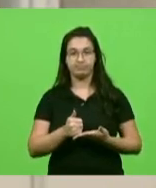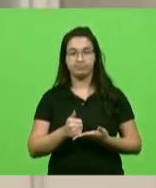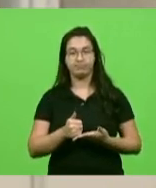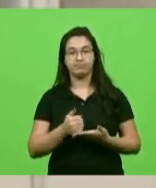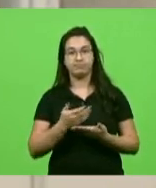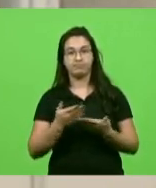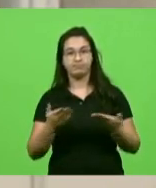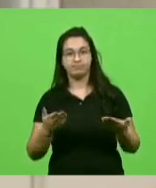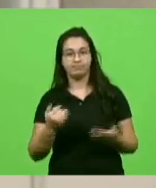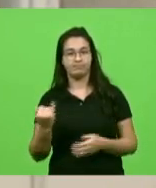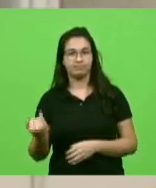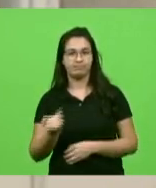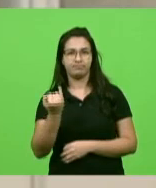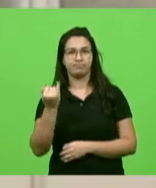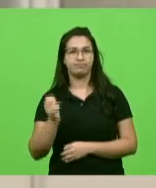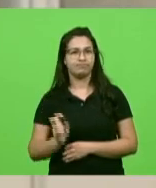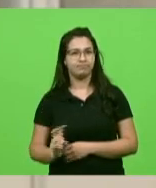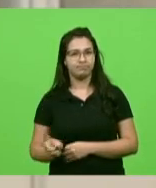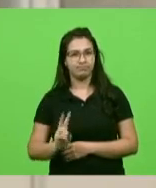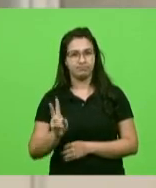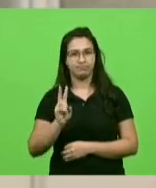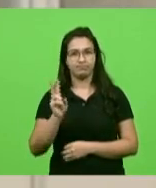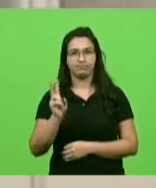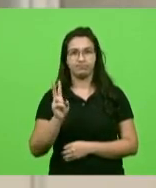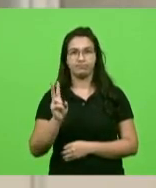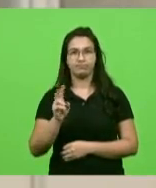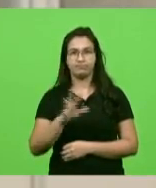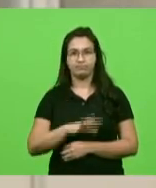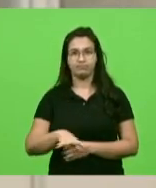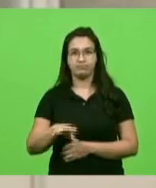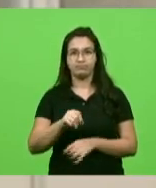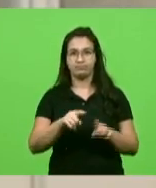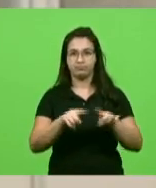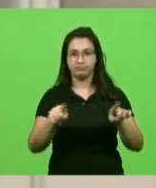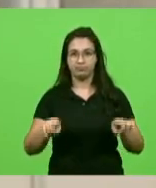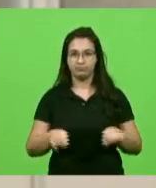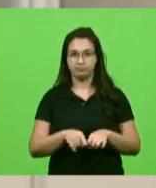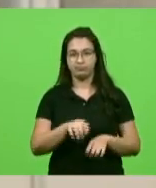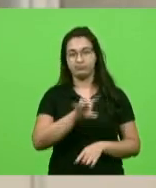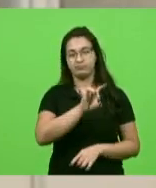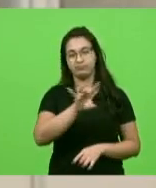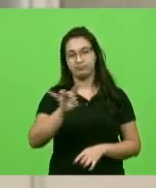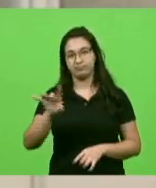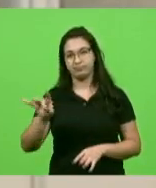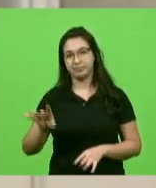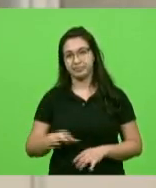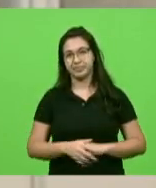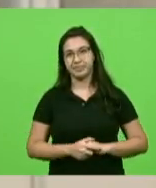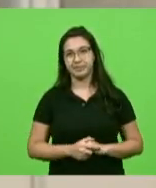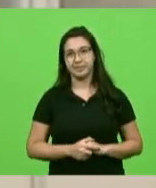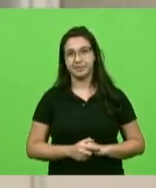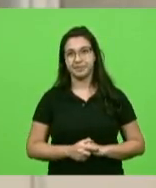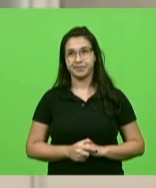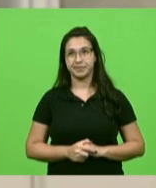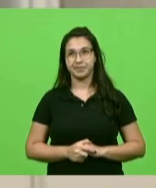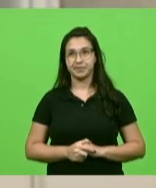valioso indispensável e nossos gabinetes G1